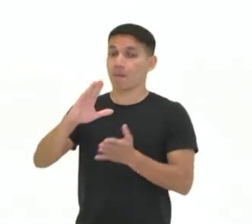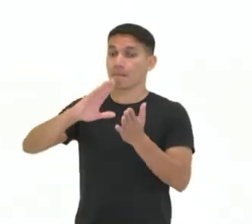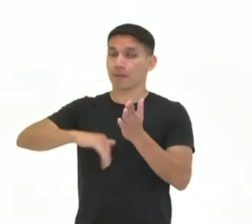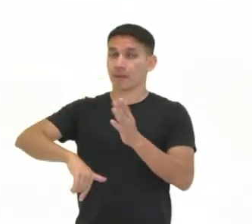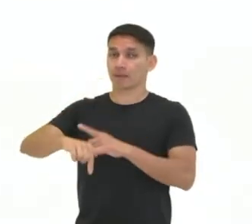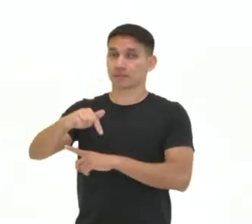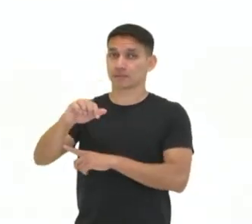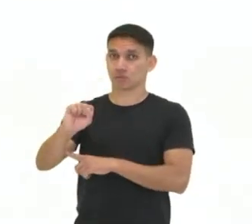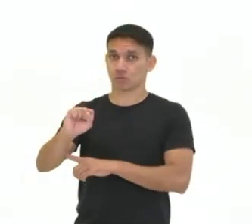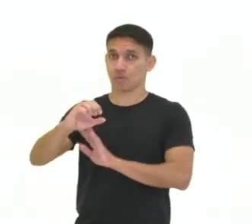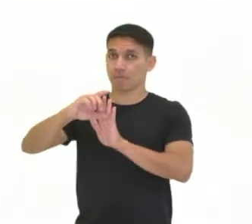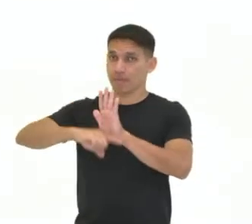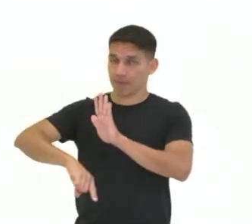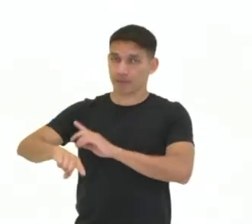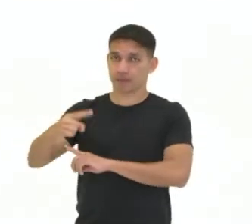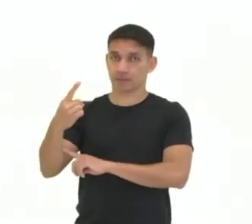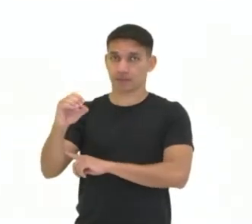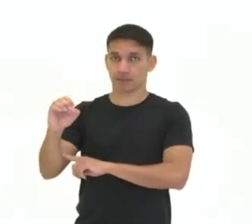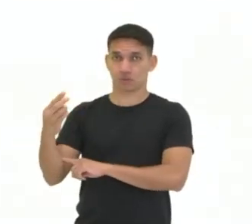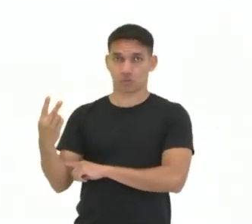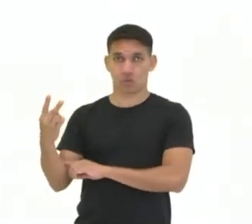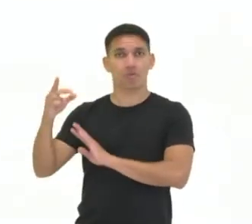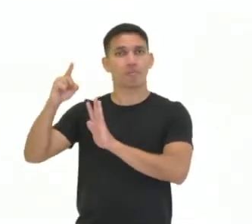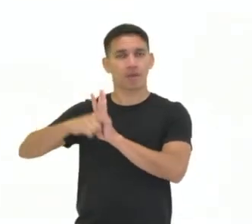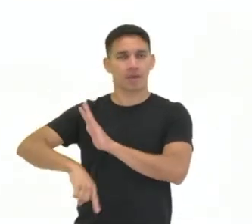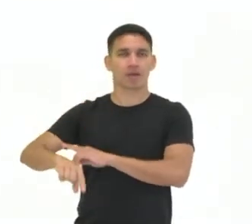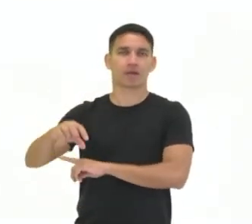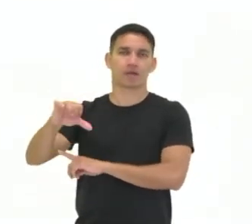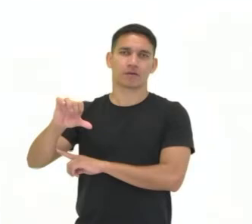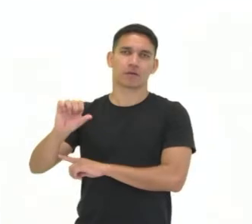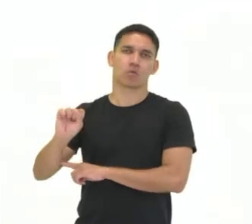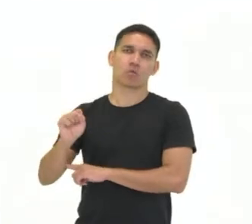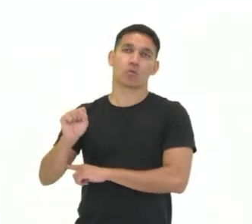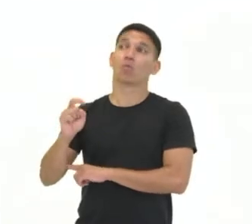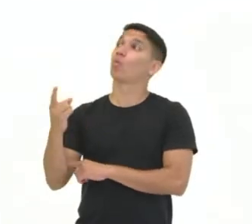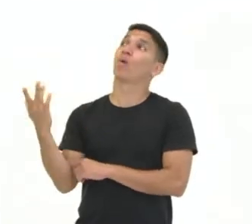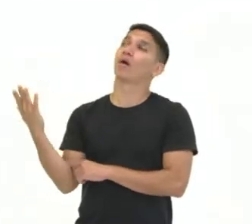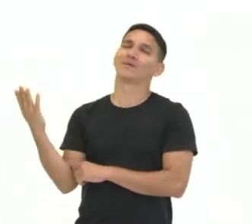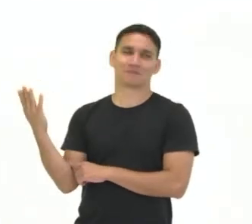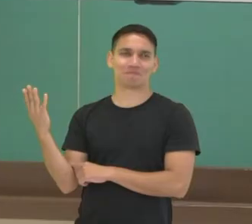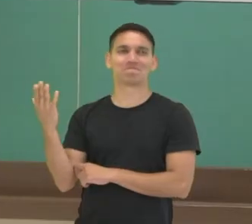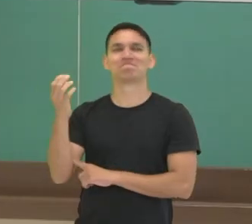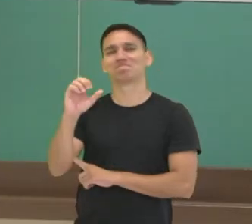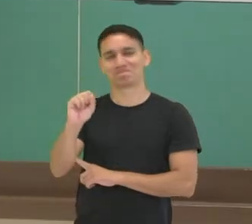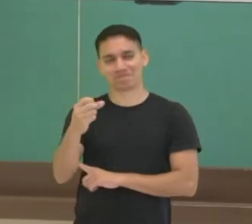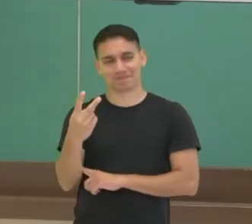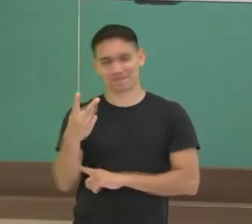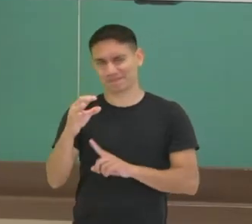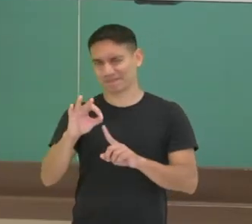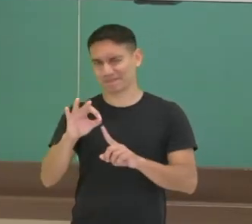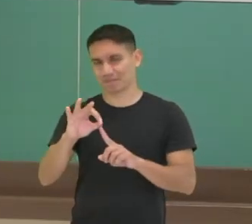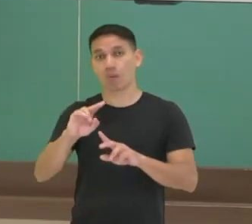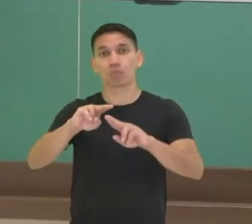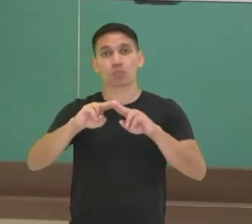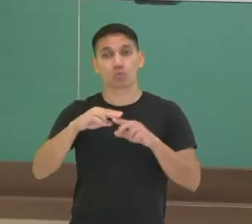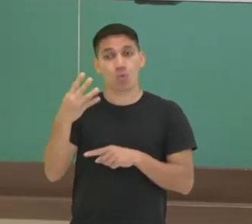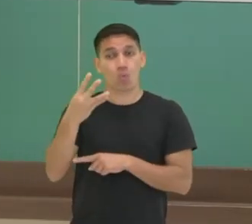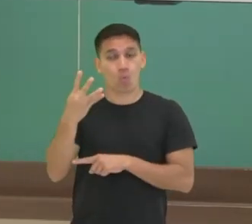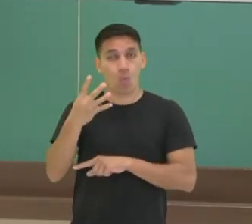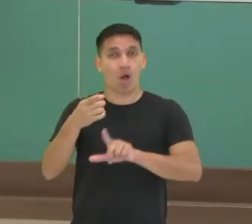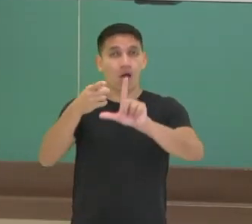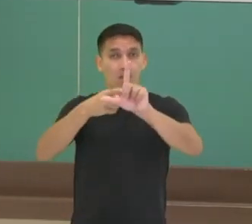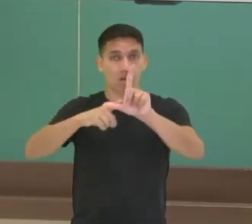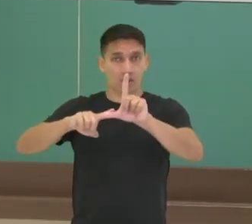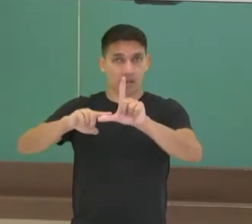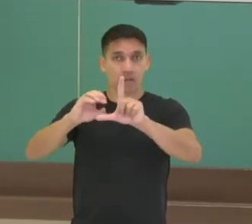menos 102, menos 98. Isso vai dar quanto? 82 graus. Então, o quarto ângulo,